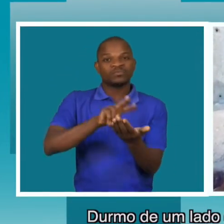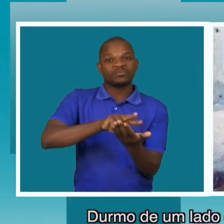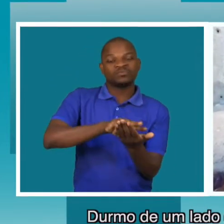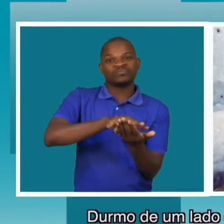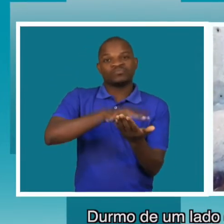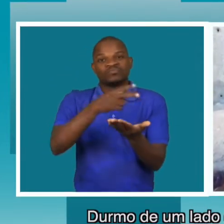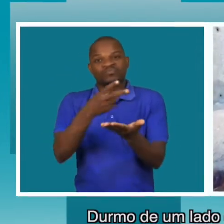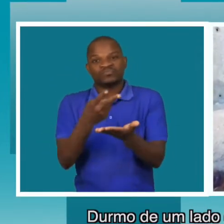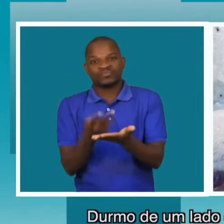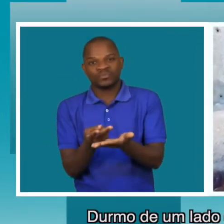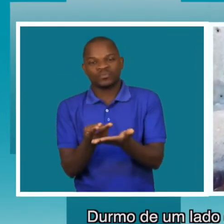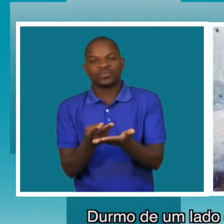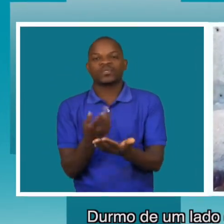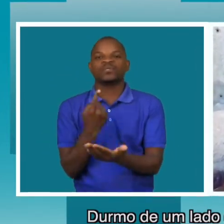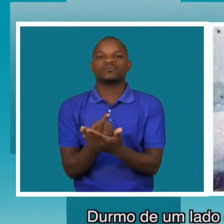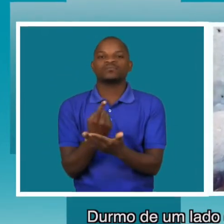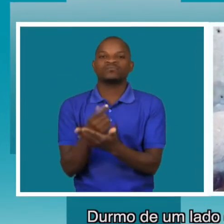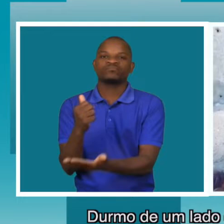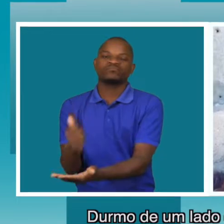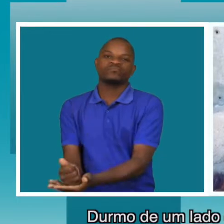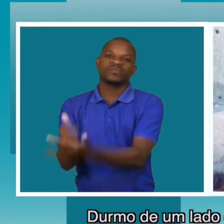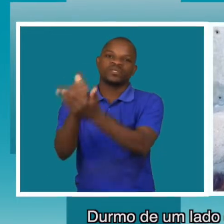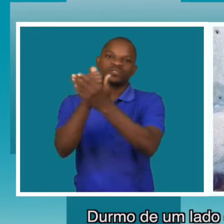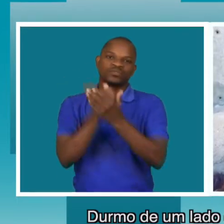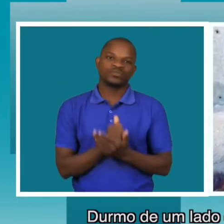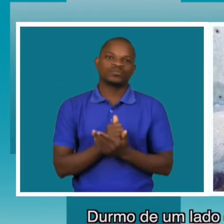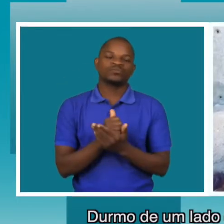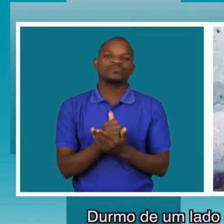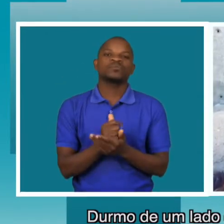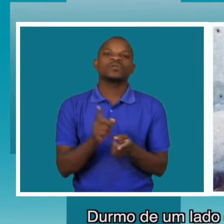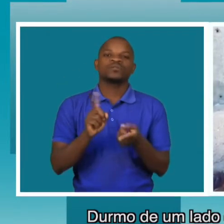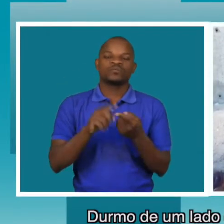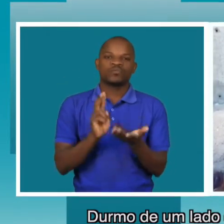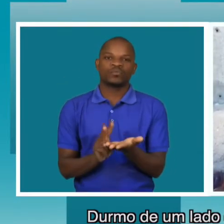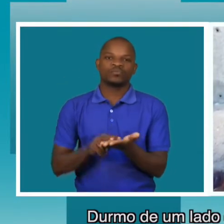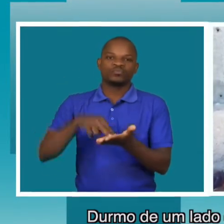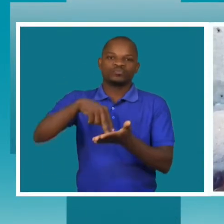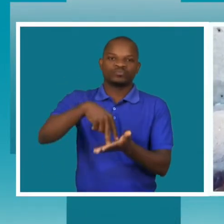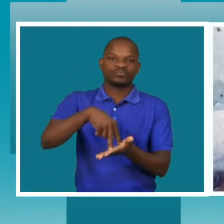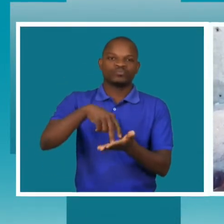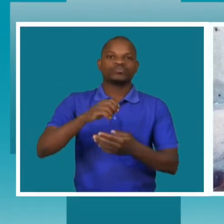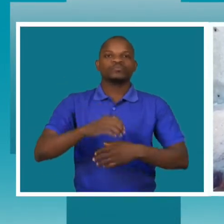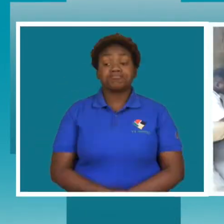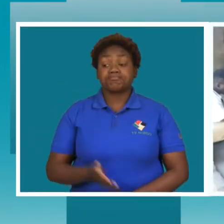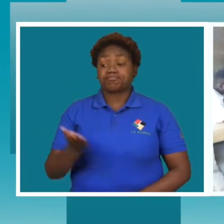querer dormir, virro, peço alguém ajuda para vir me virar, para me fazer levantar.